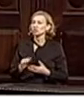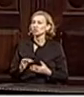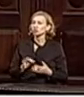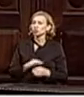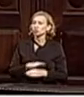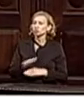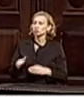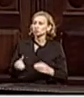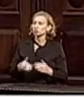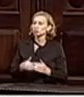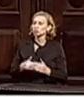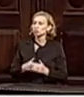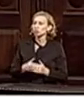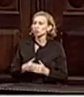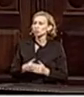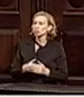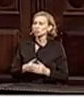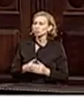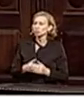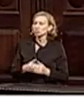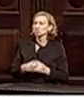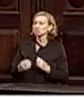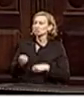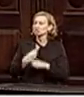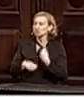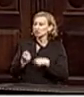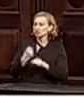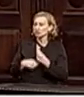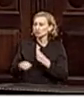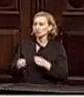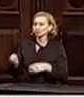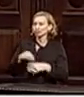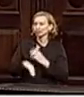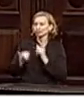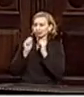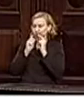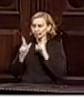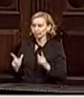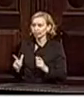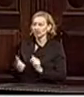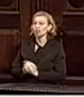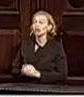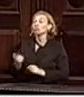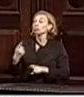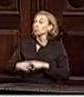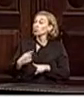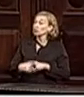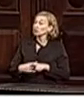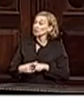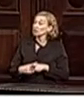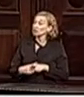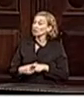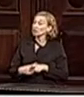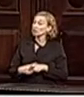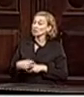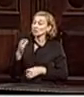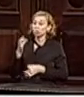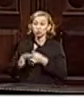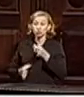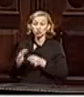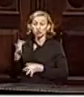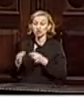atos administrativos que a Assembleia tomou. Porque decisão de justiça não